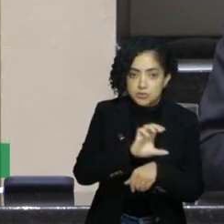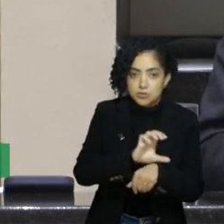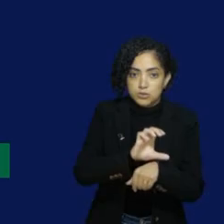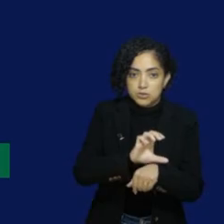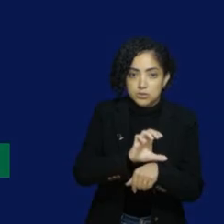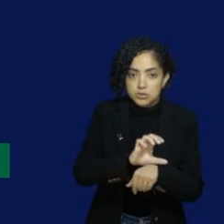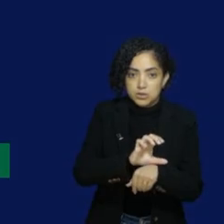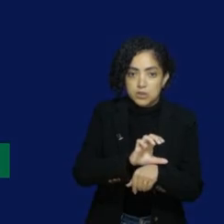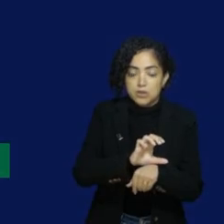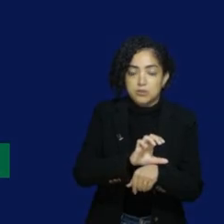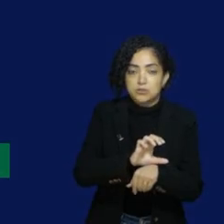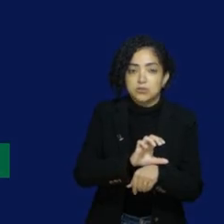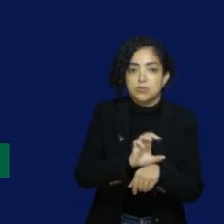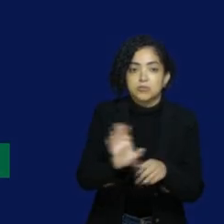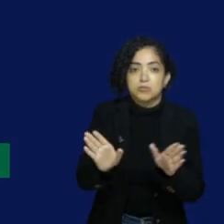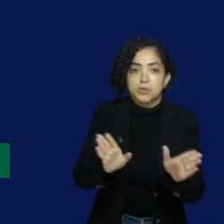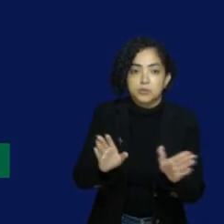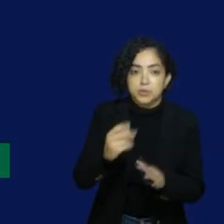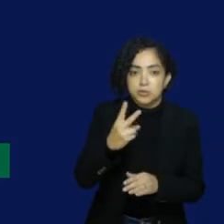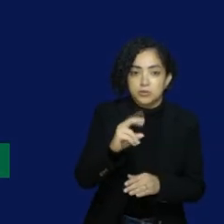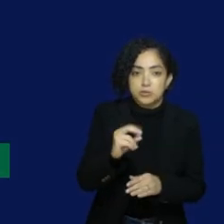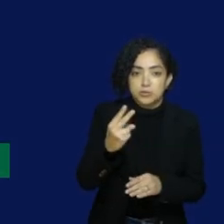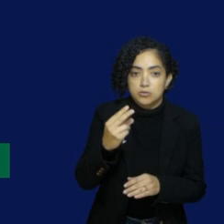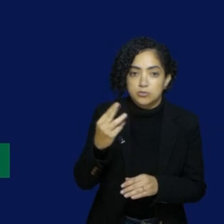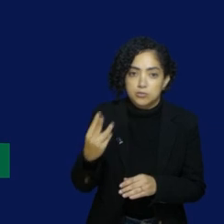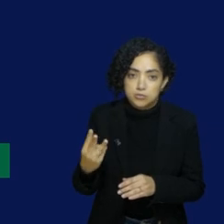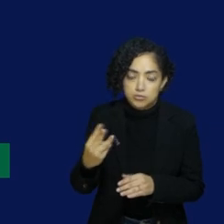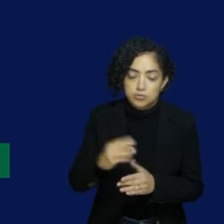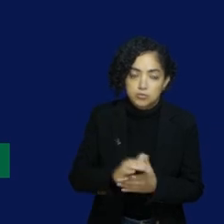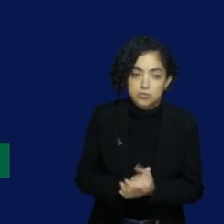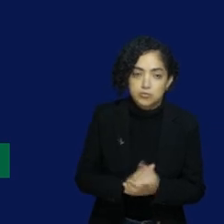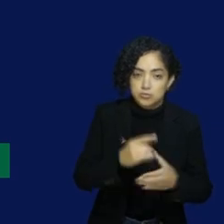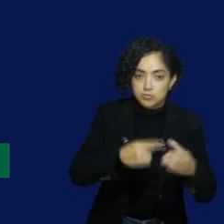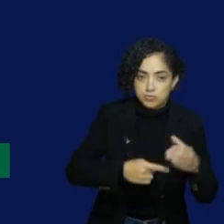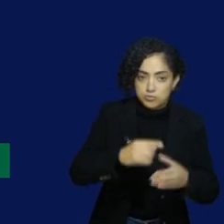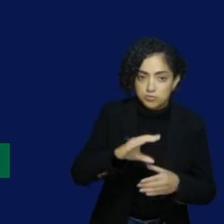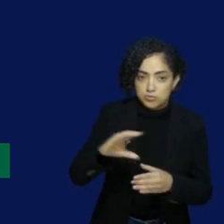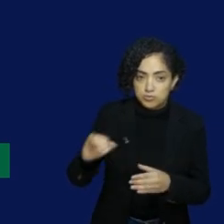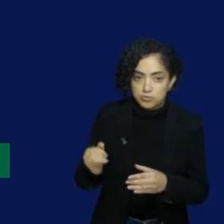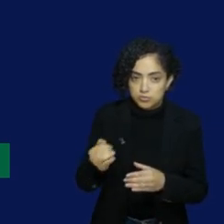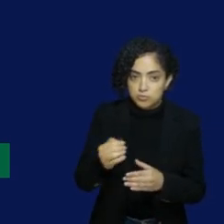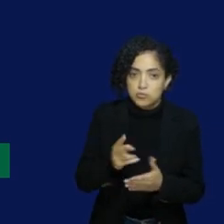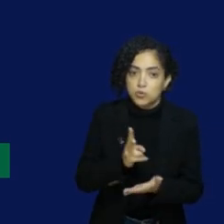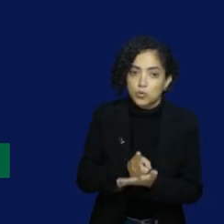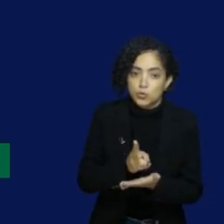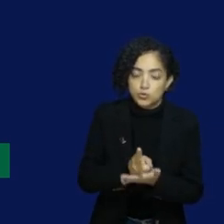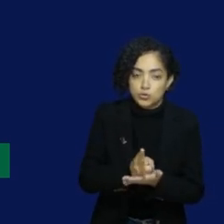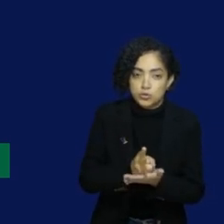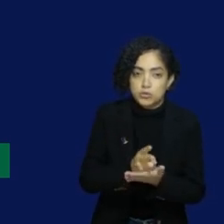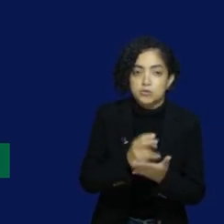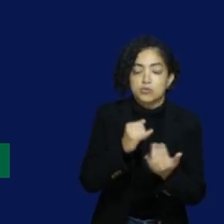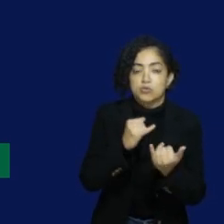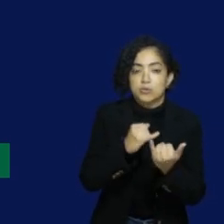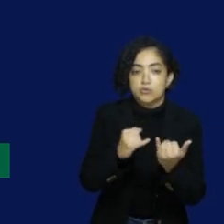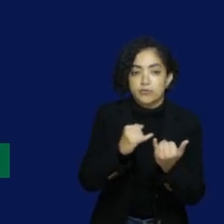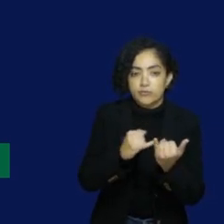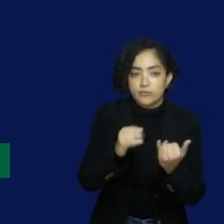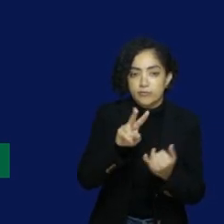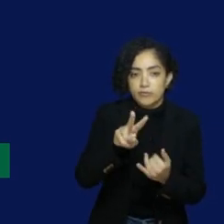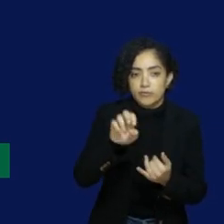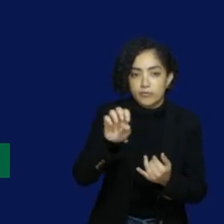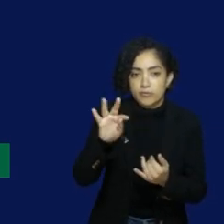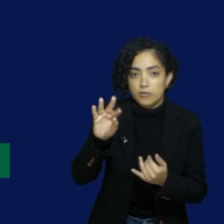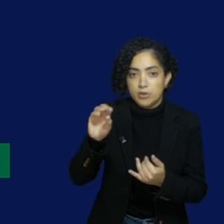exercício financeiro de 2023, parecer da Comissão de Constituição e Justiça pela manutenção parcial do veto